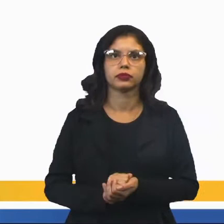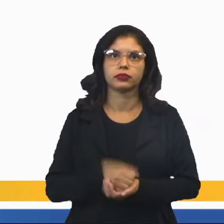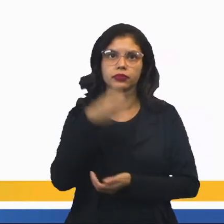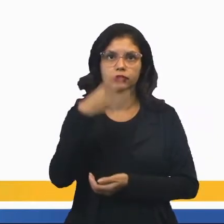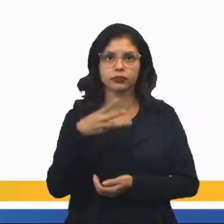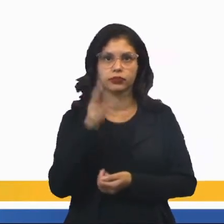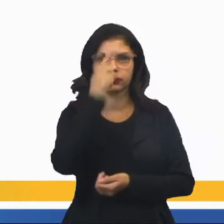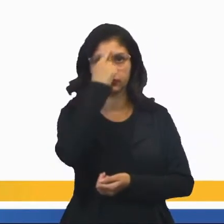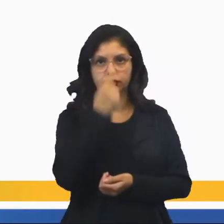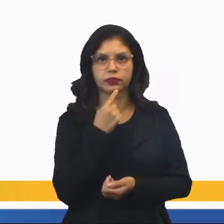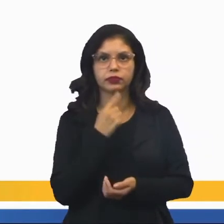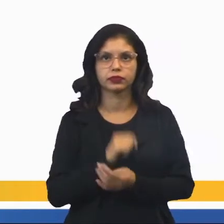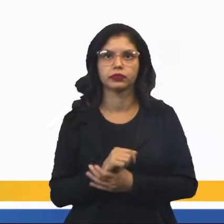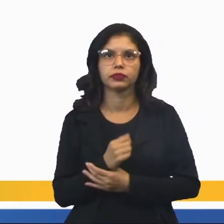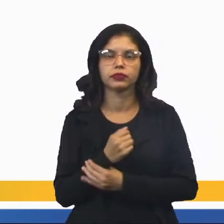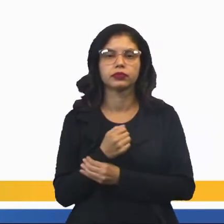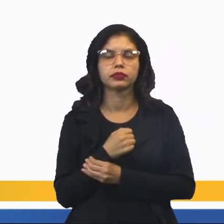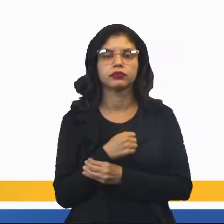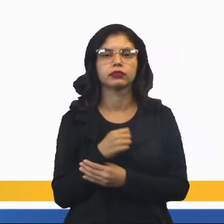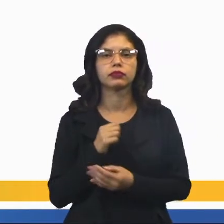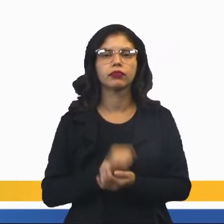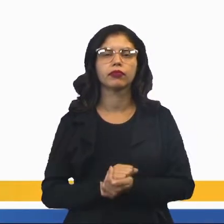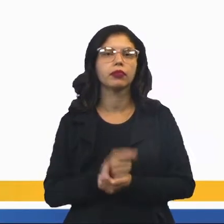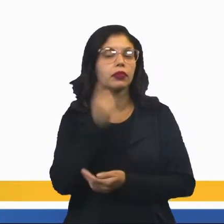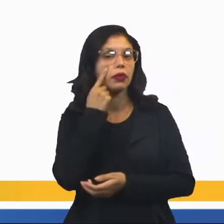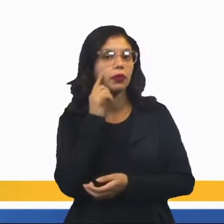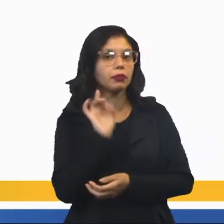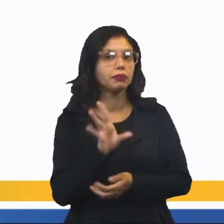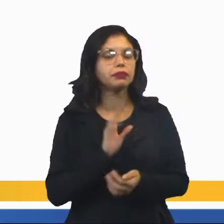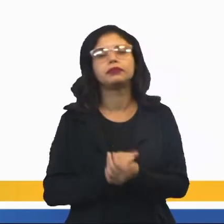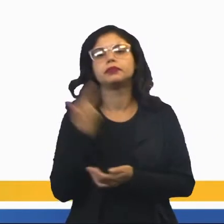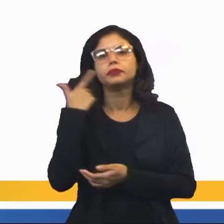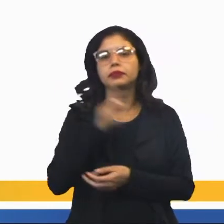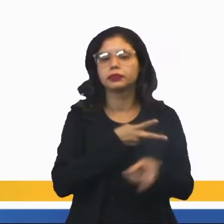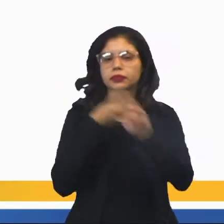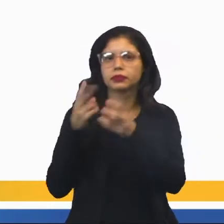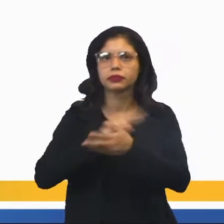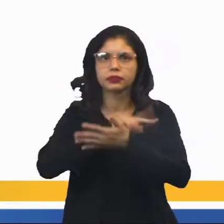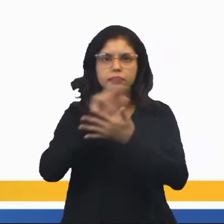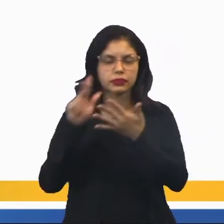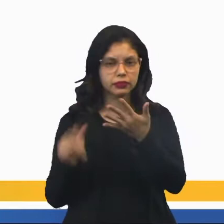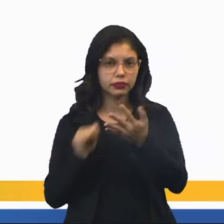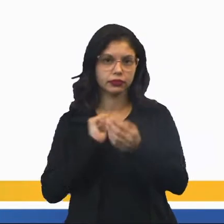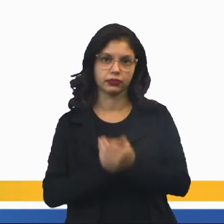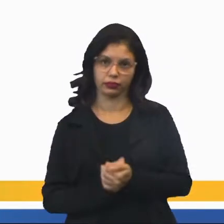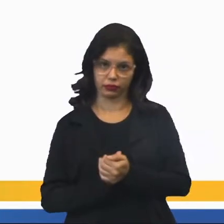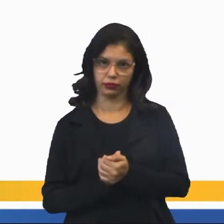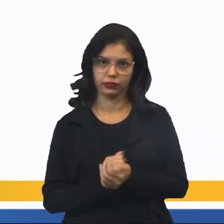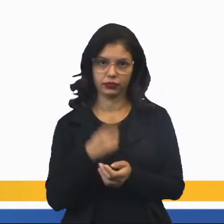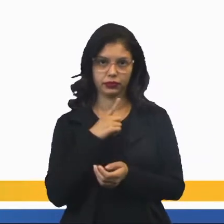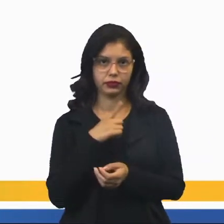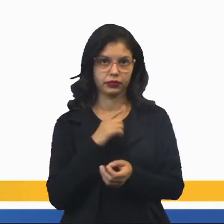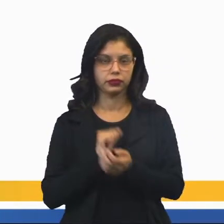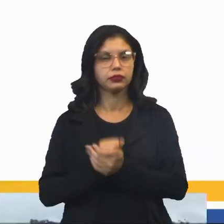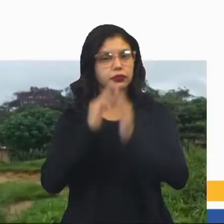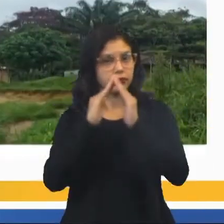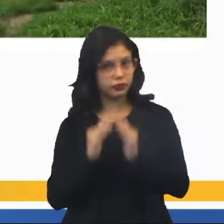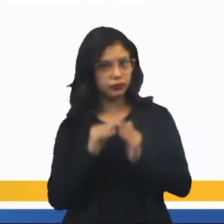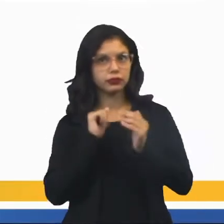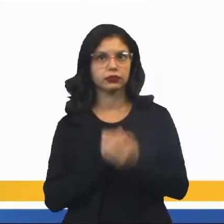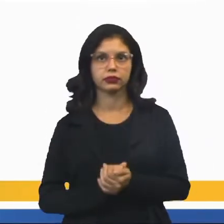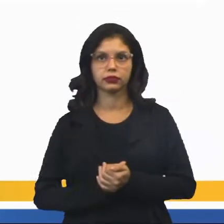terceira imagem. Olhem só. Nós conseguimos aqui perceber uma variação nas suas